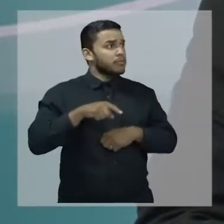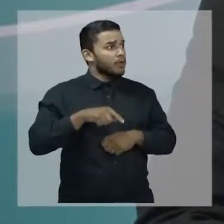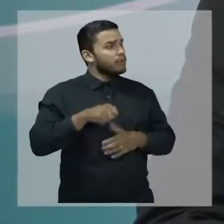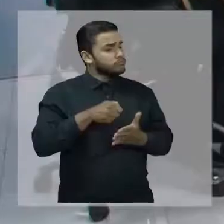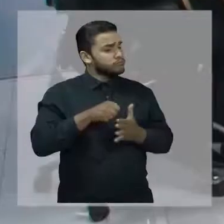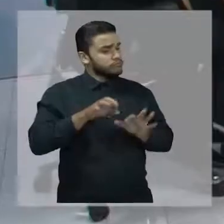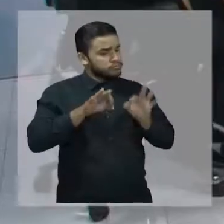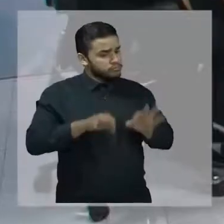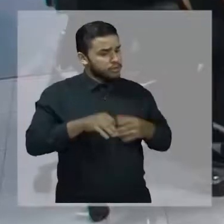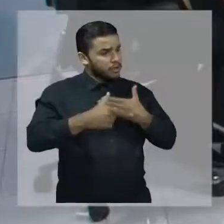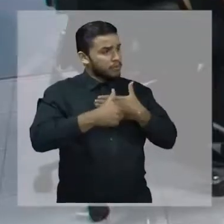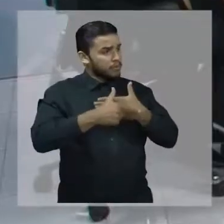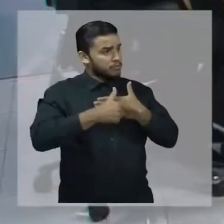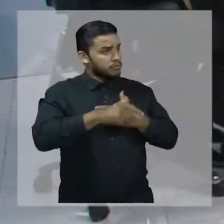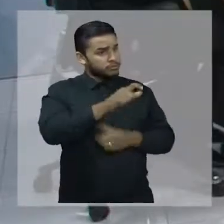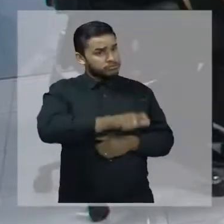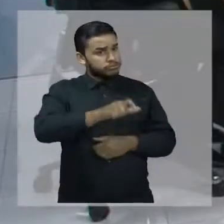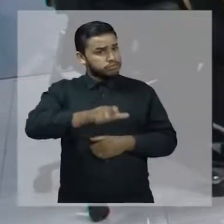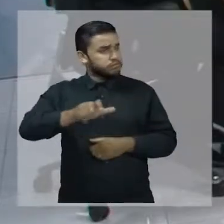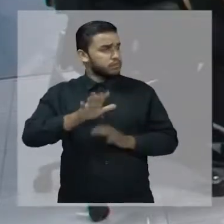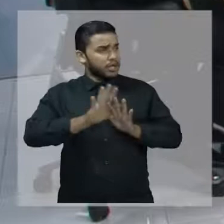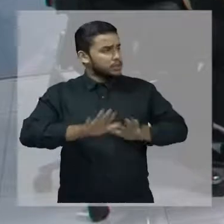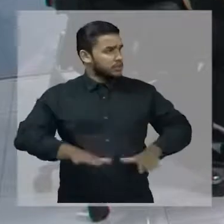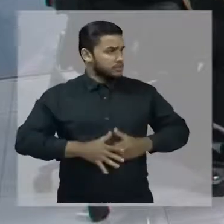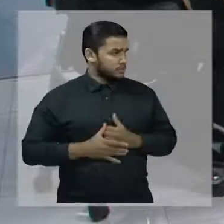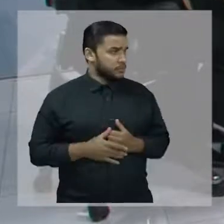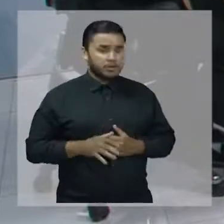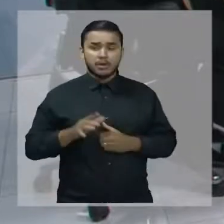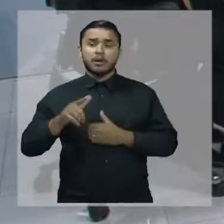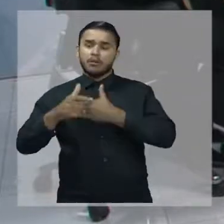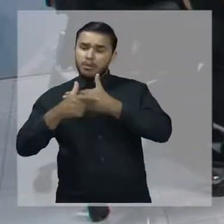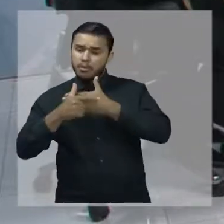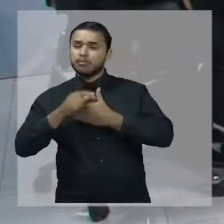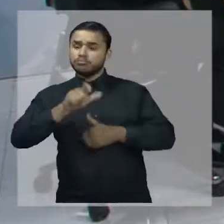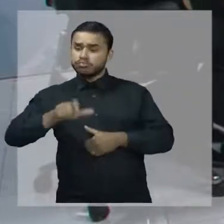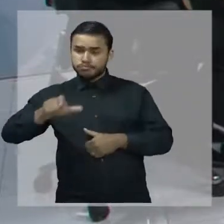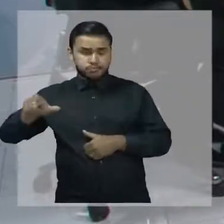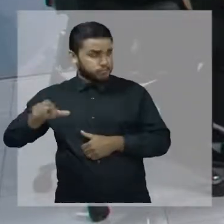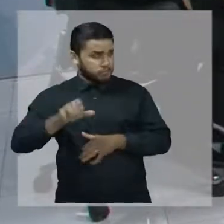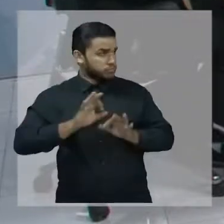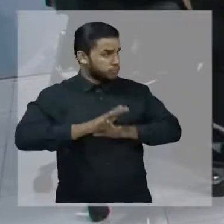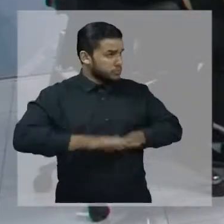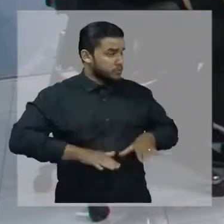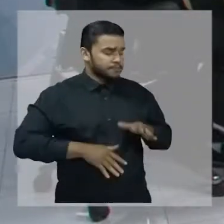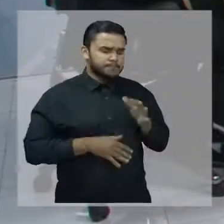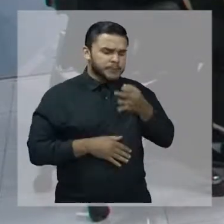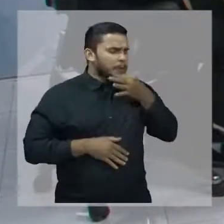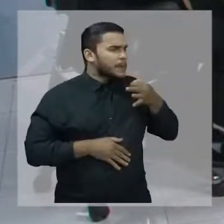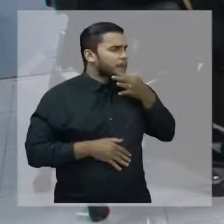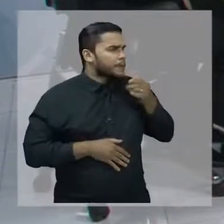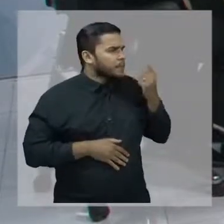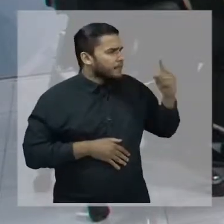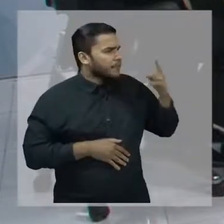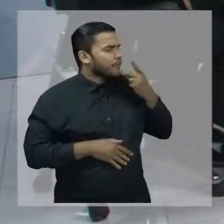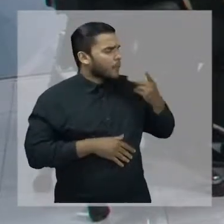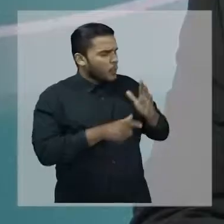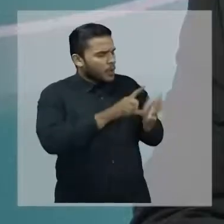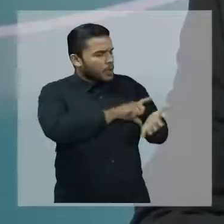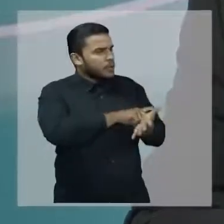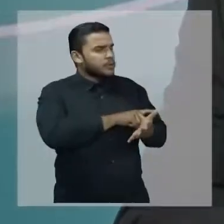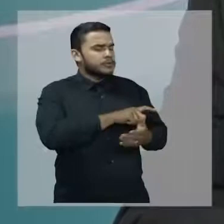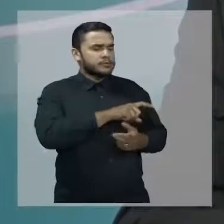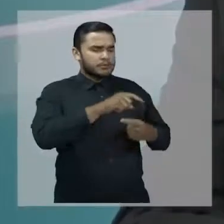que ele faz o papel dele. Relativamente às questões, todas as questões que você pontuou, Arnaldo, são bastante complexas, né? A reforma